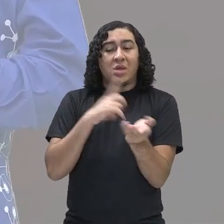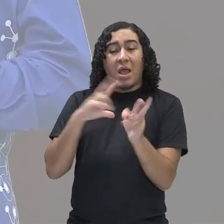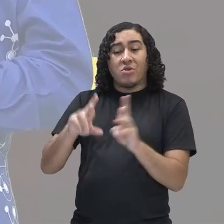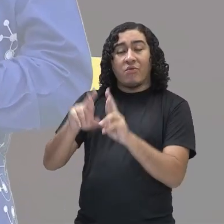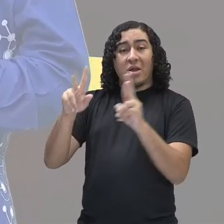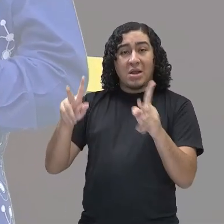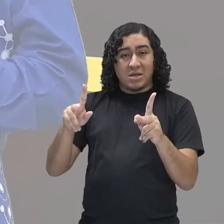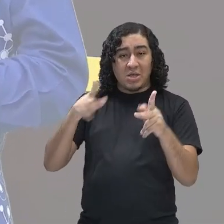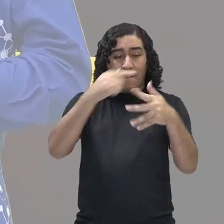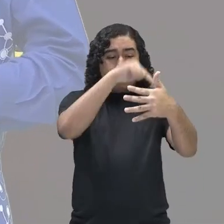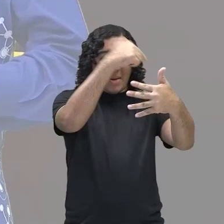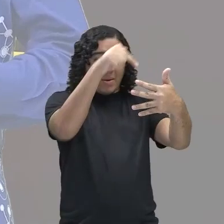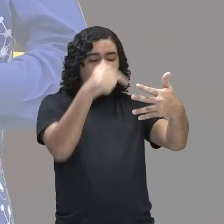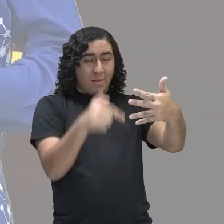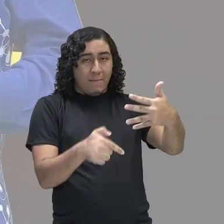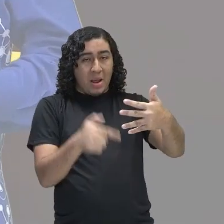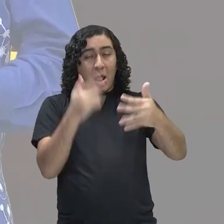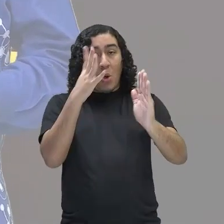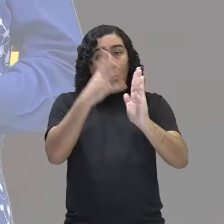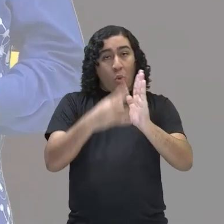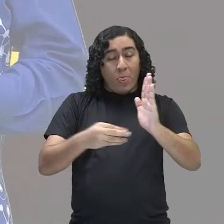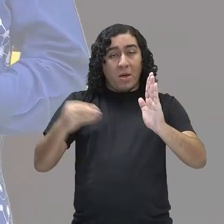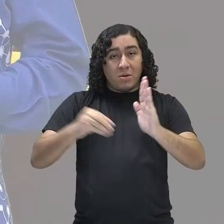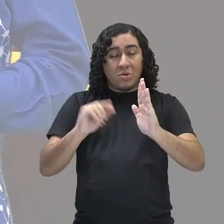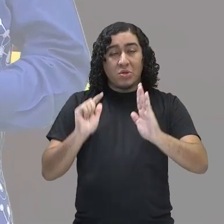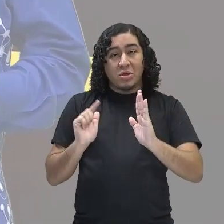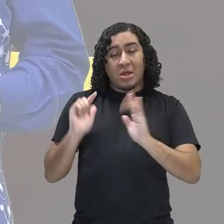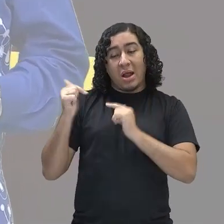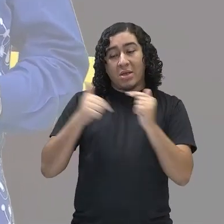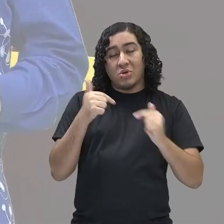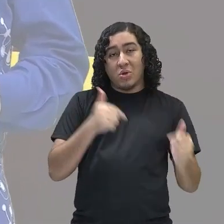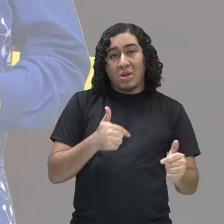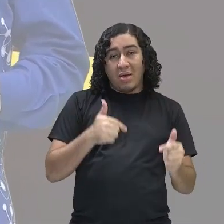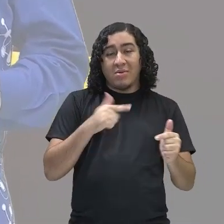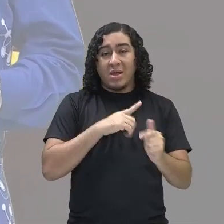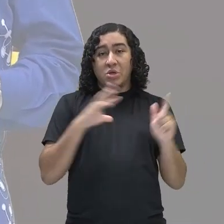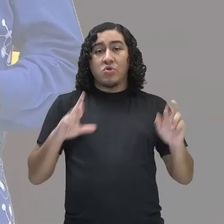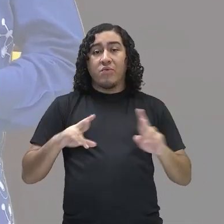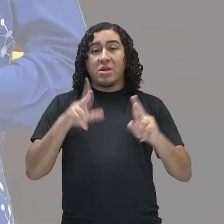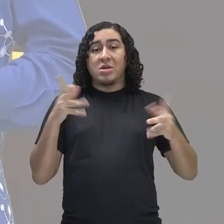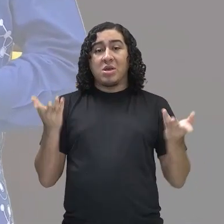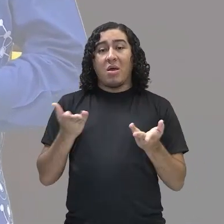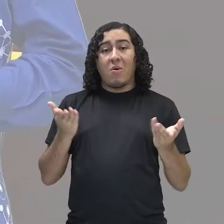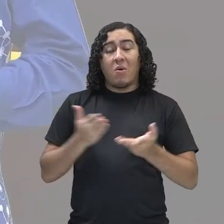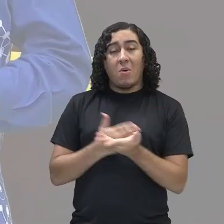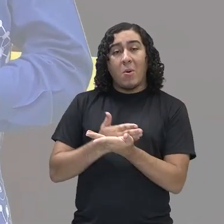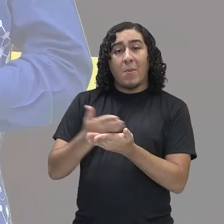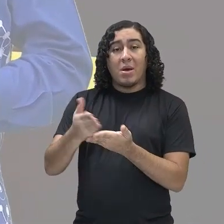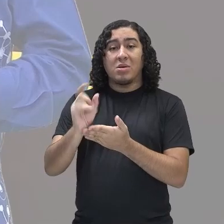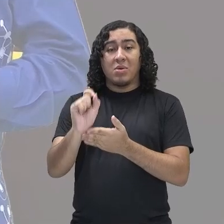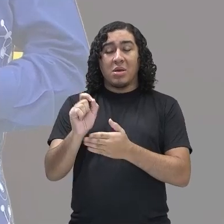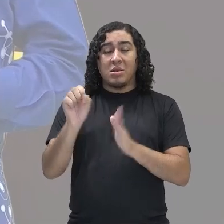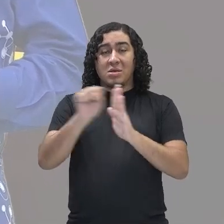essas que o modelo tradicional deixa aí de atender. Estamos partindo aí para o